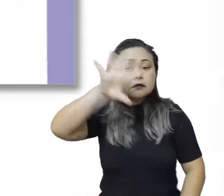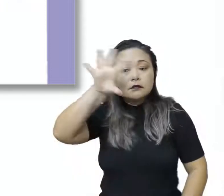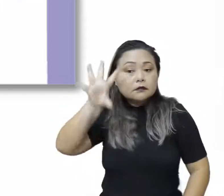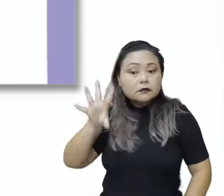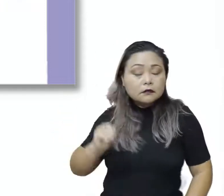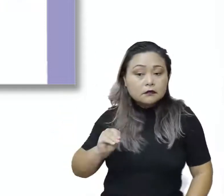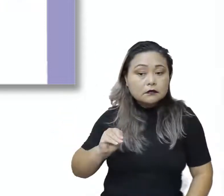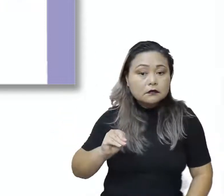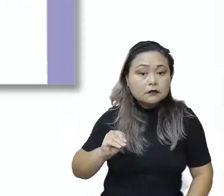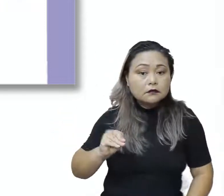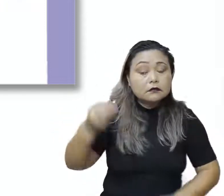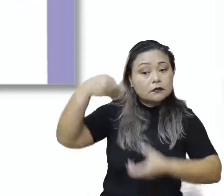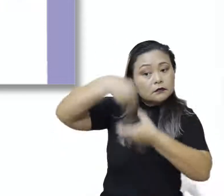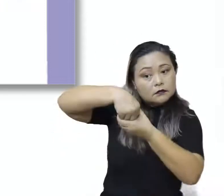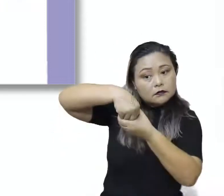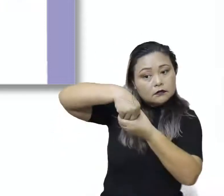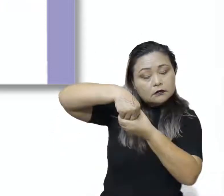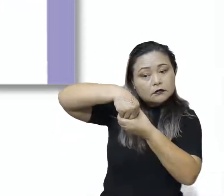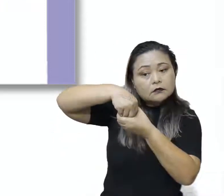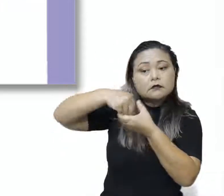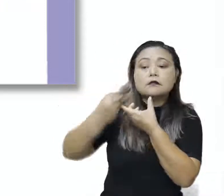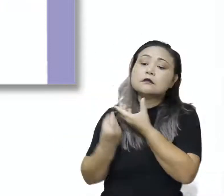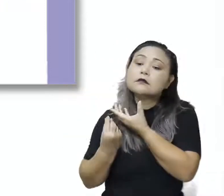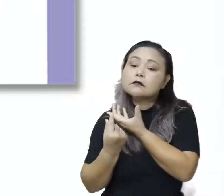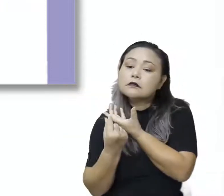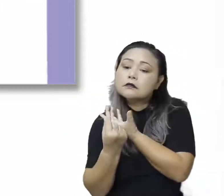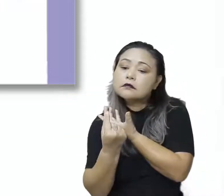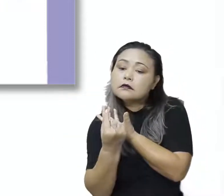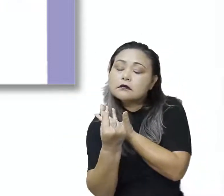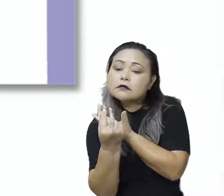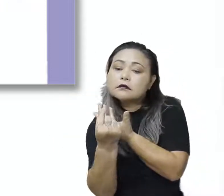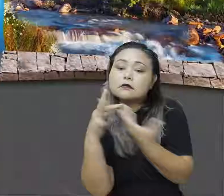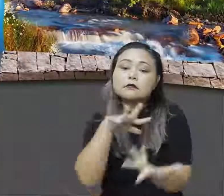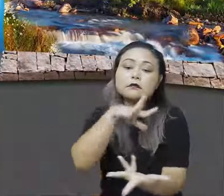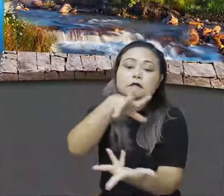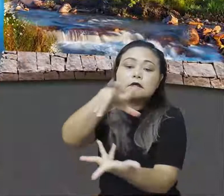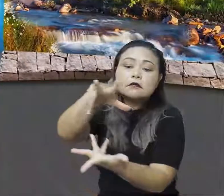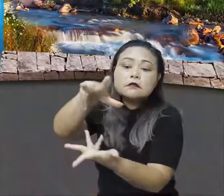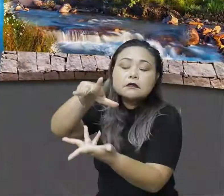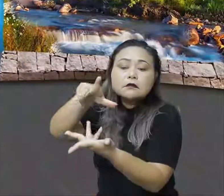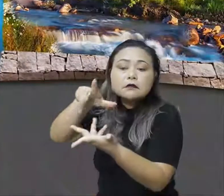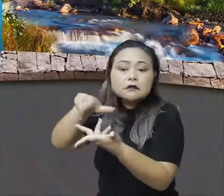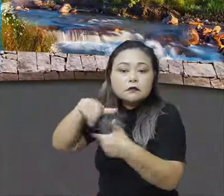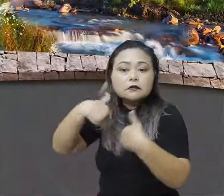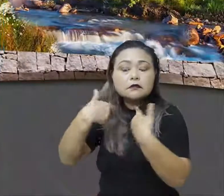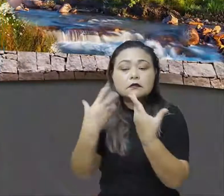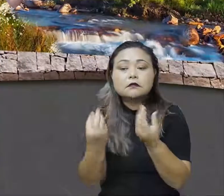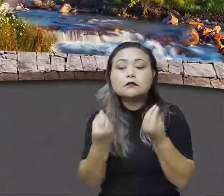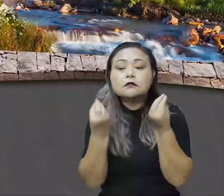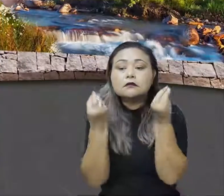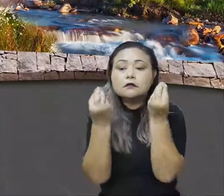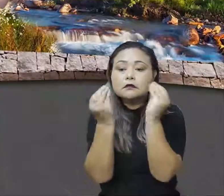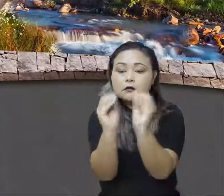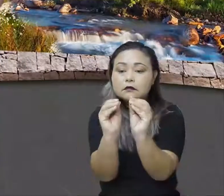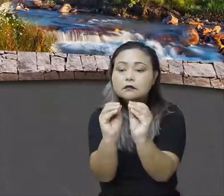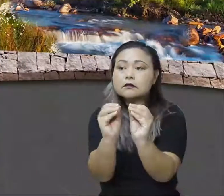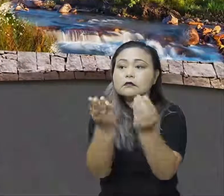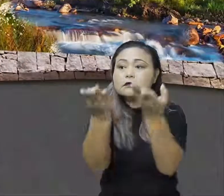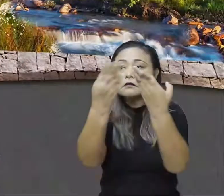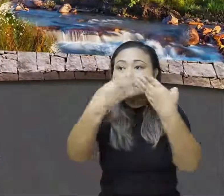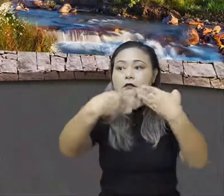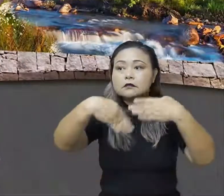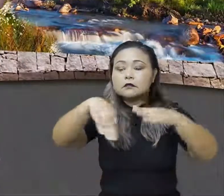Sul, dentro da economia mundial, que receberam o nome de